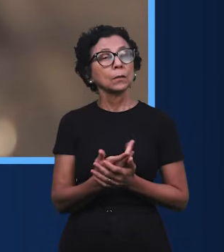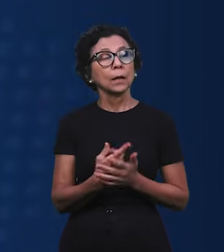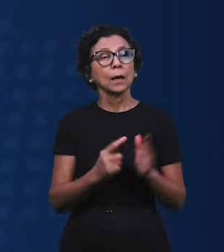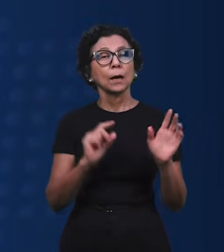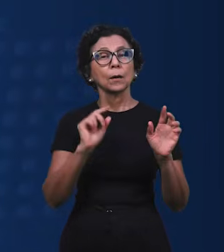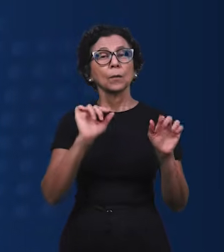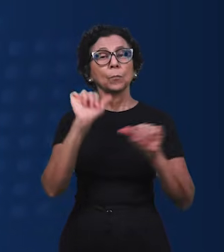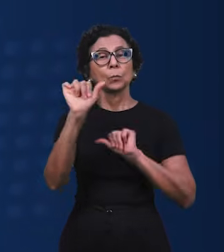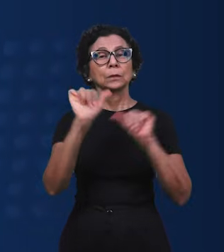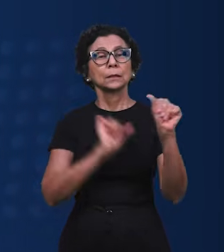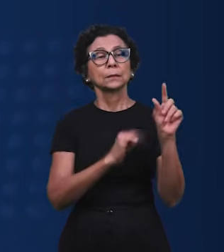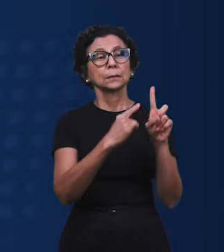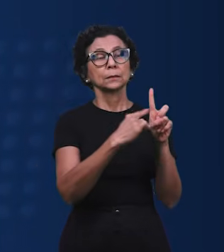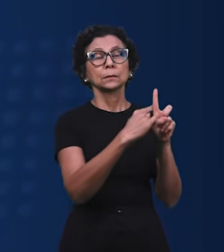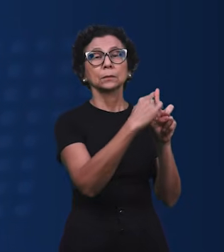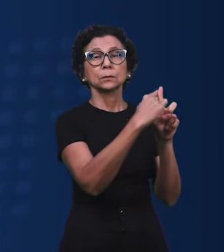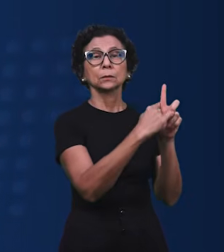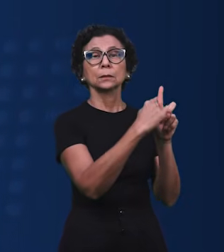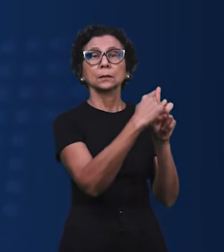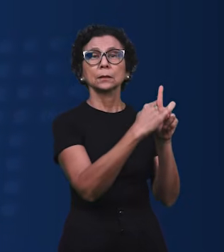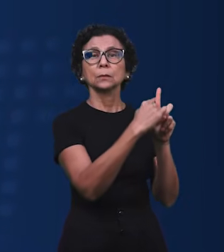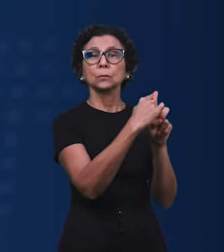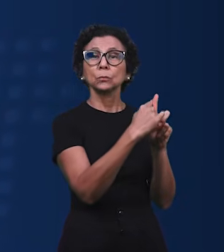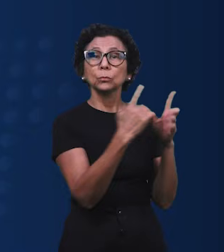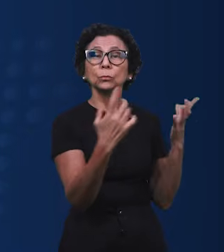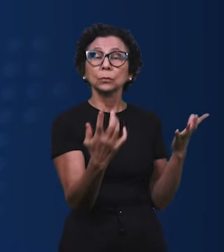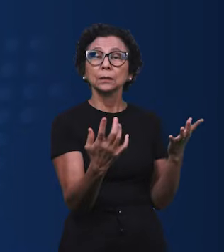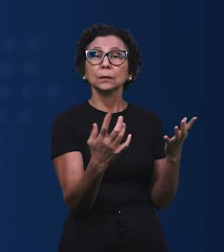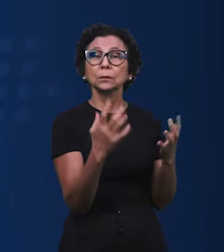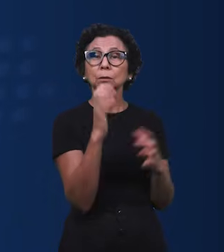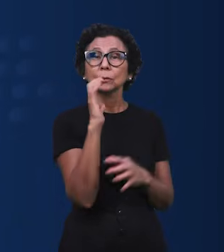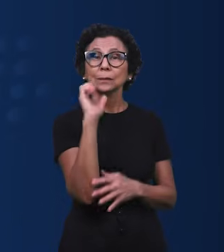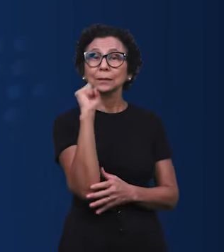temperatura, e isso vai sendo agravado pelas